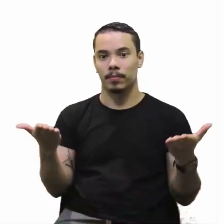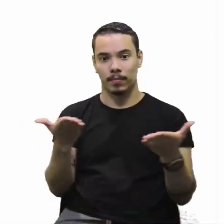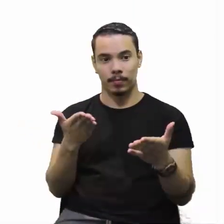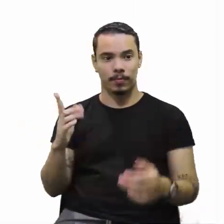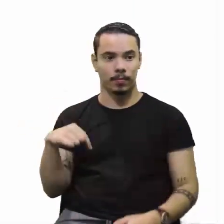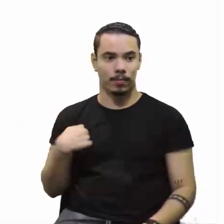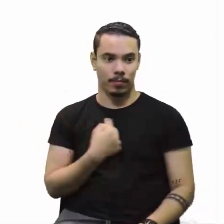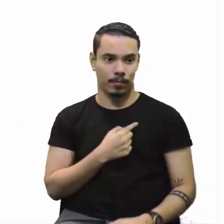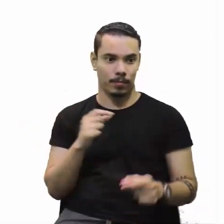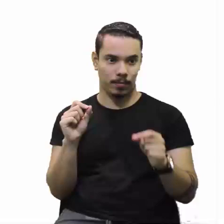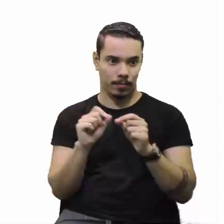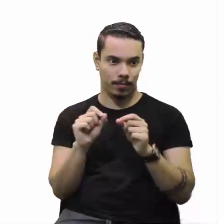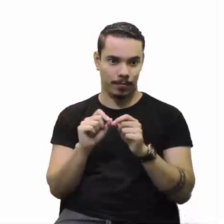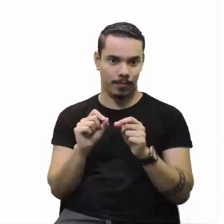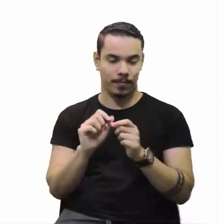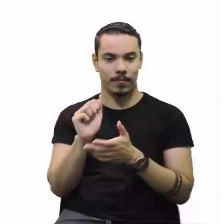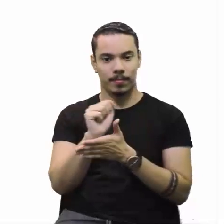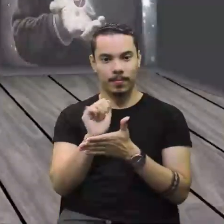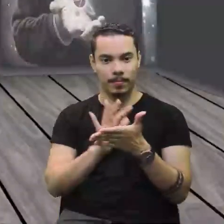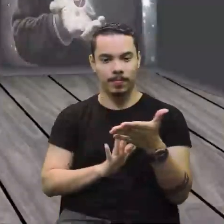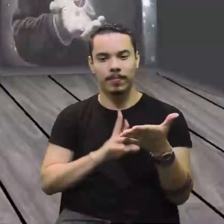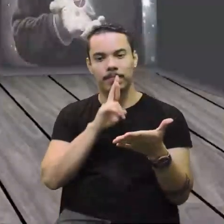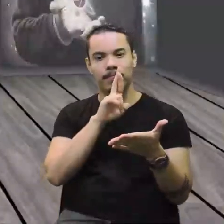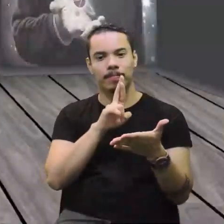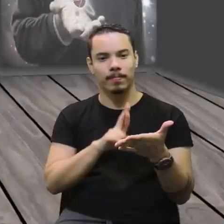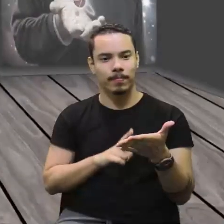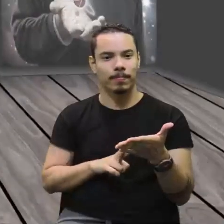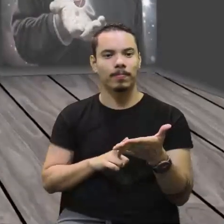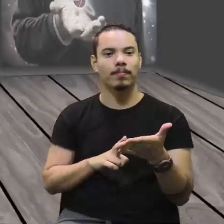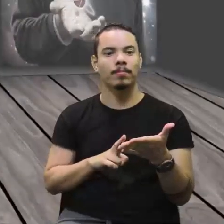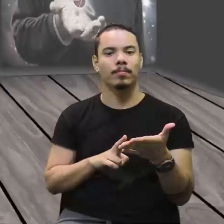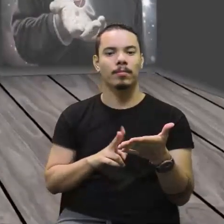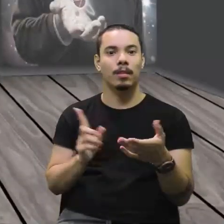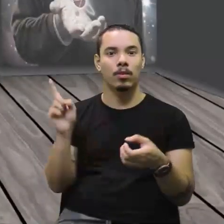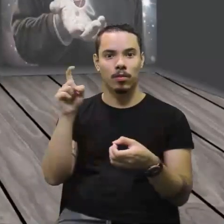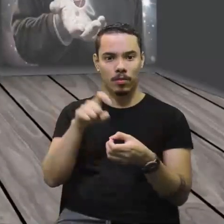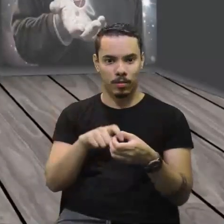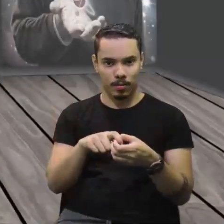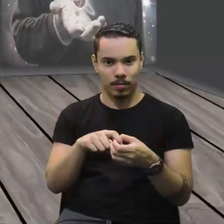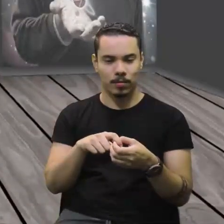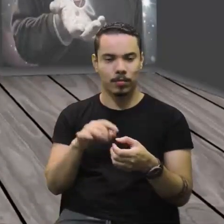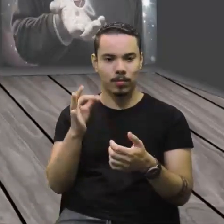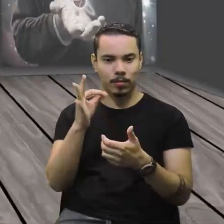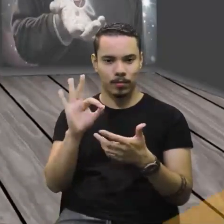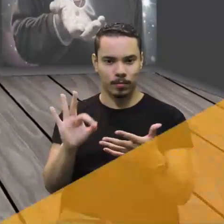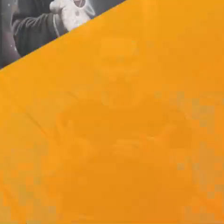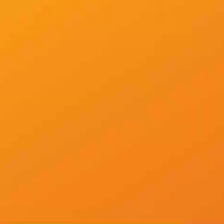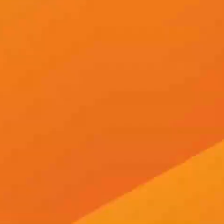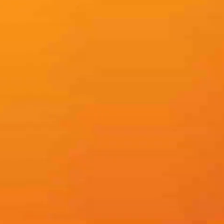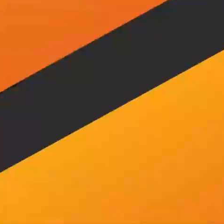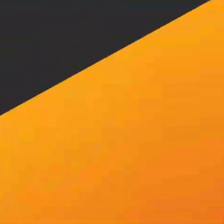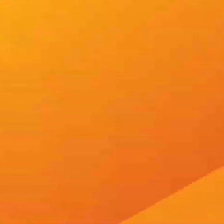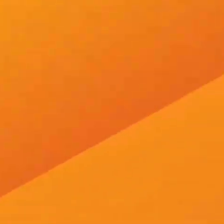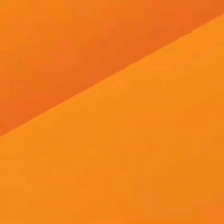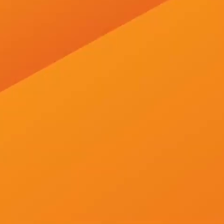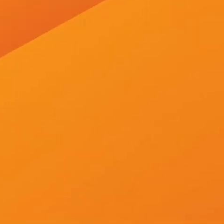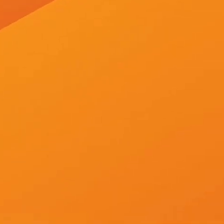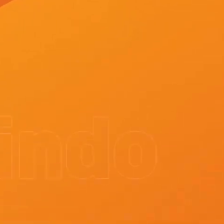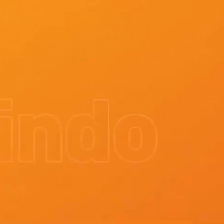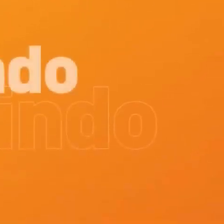as nossas atividades, né? Então, pessoal, vamos lá para as atividades, já já nós voltamos com as correções.